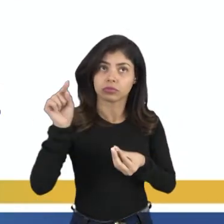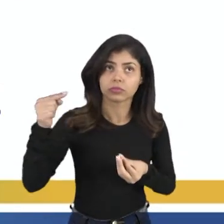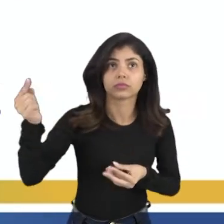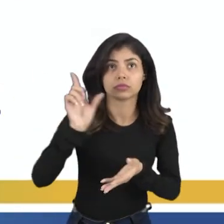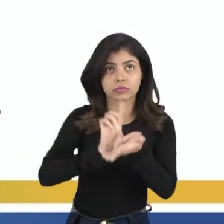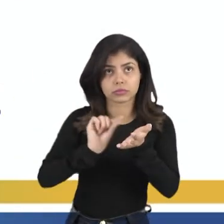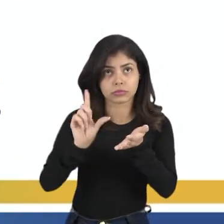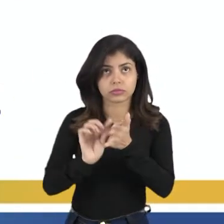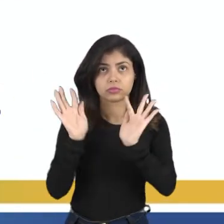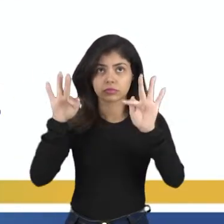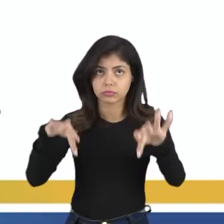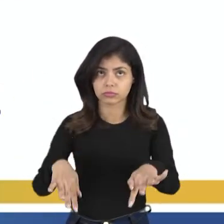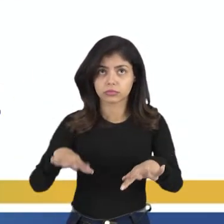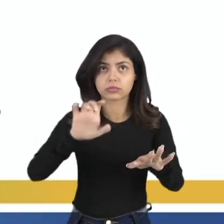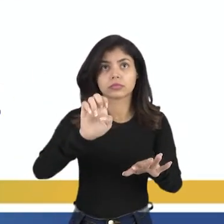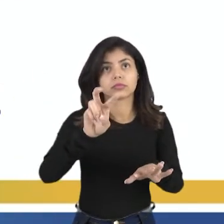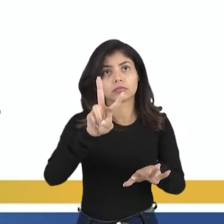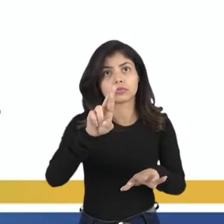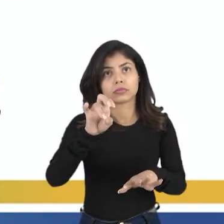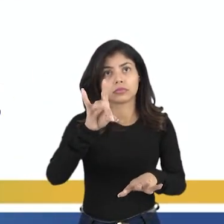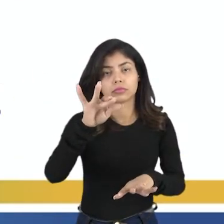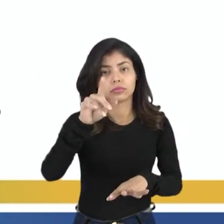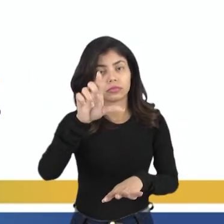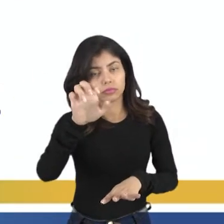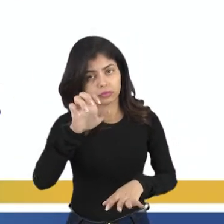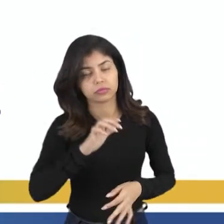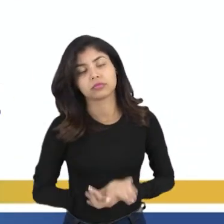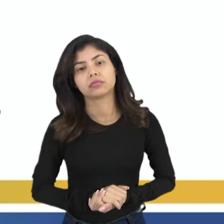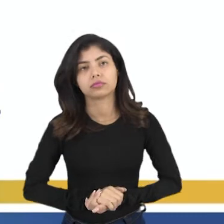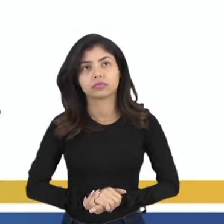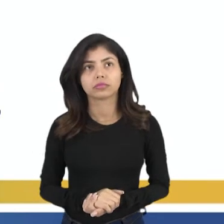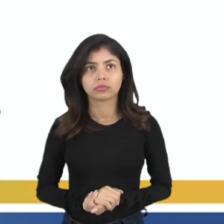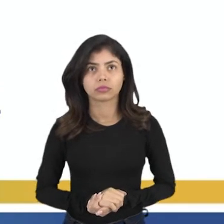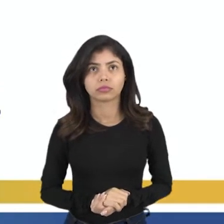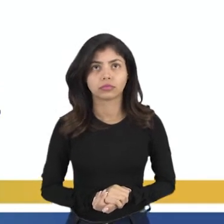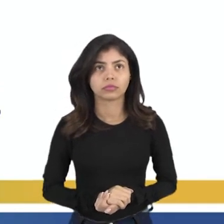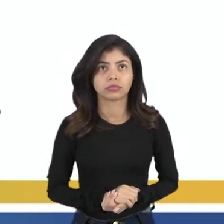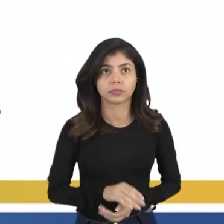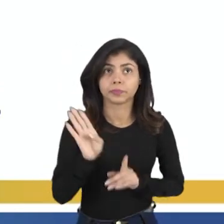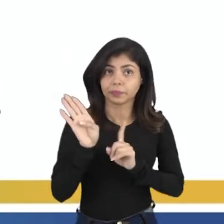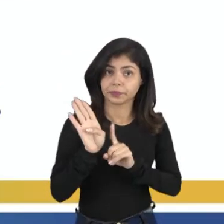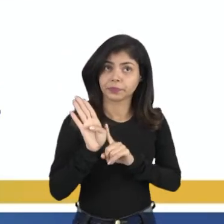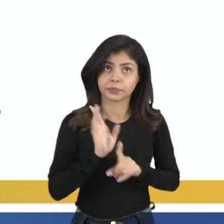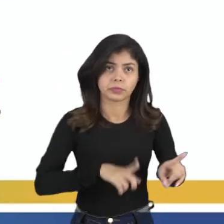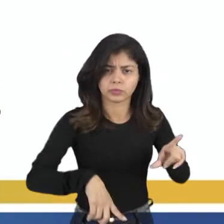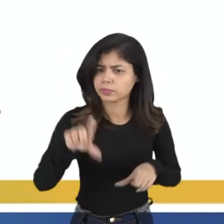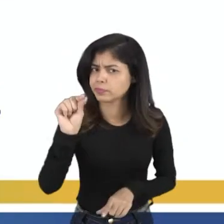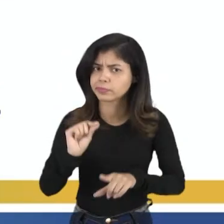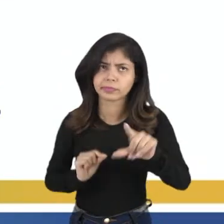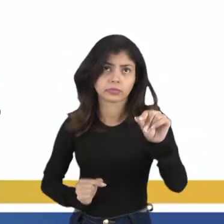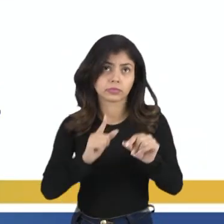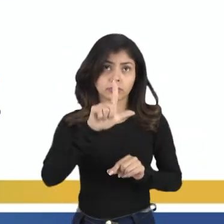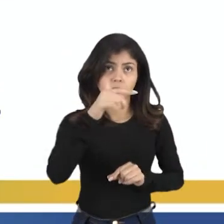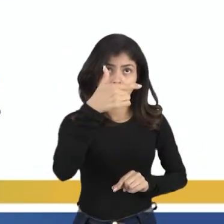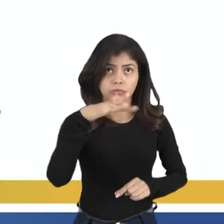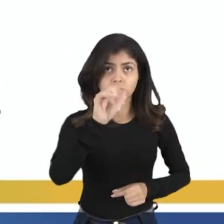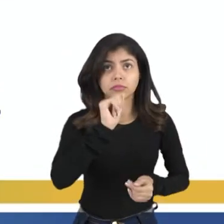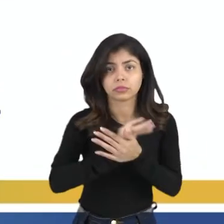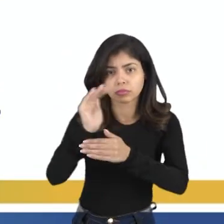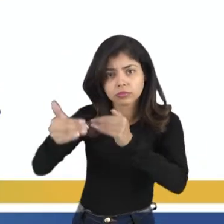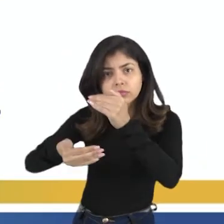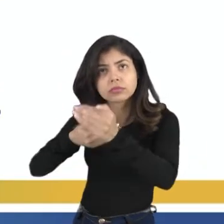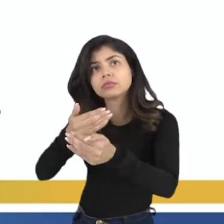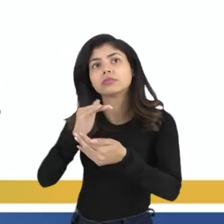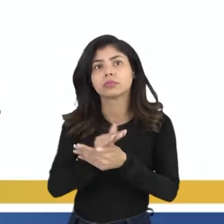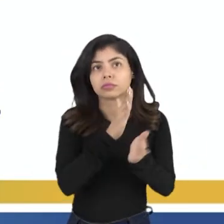informações, como este artigo tem por finalidade e evidencia-se. B. Seleção lexical